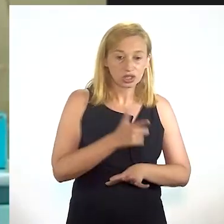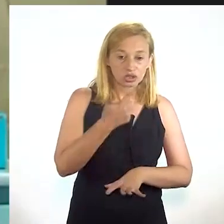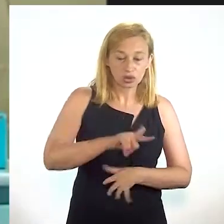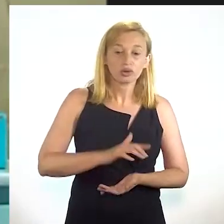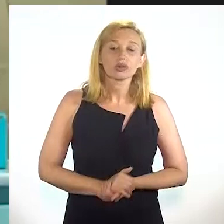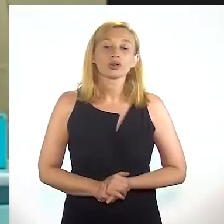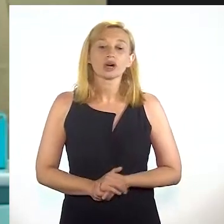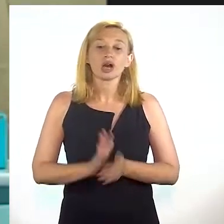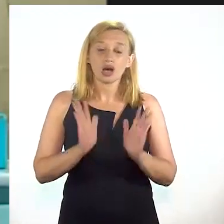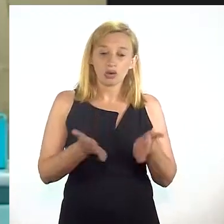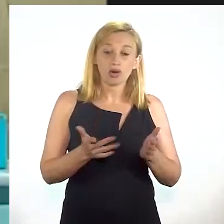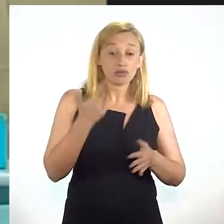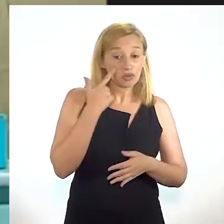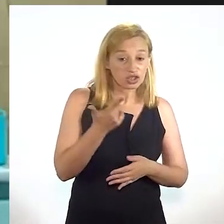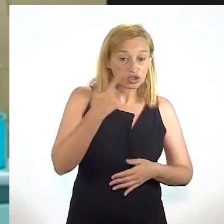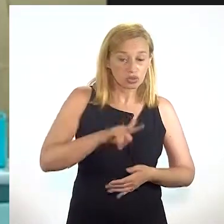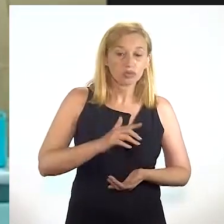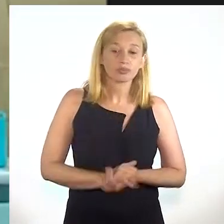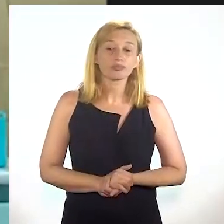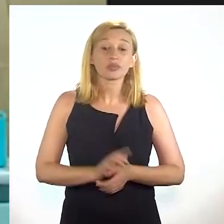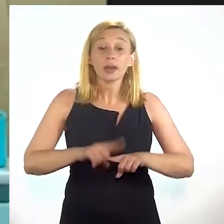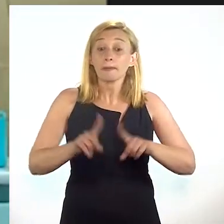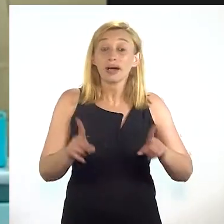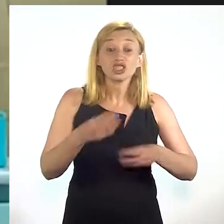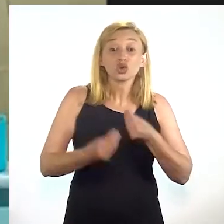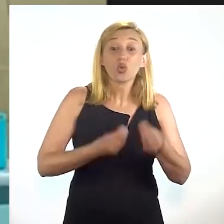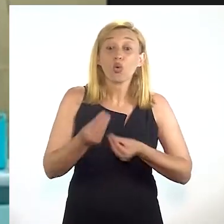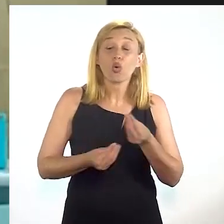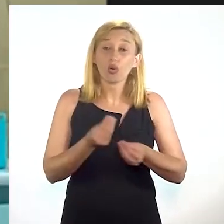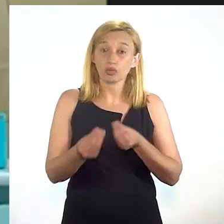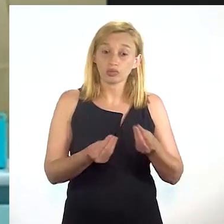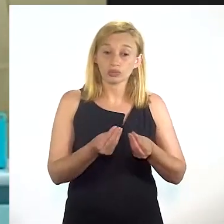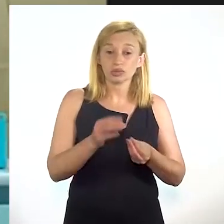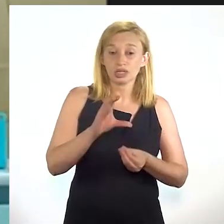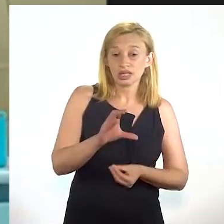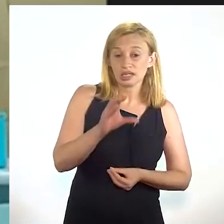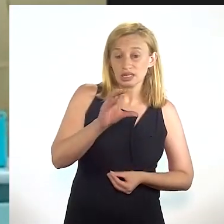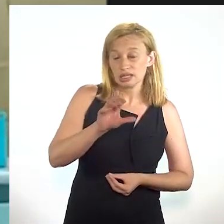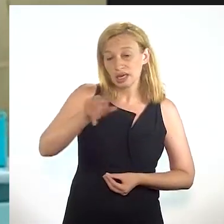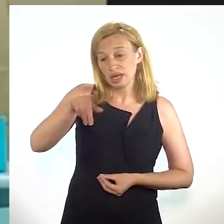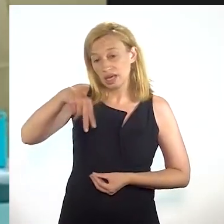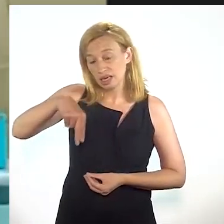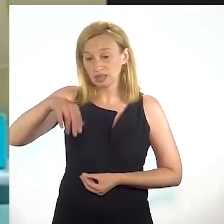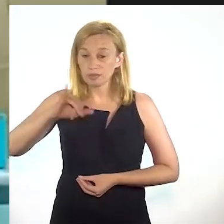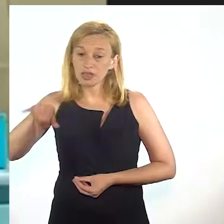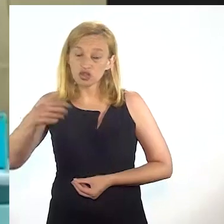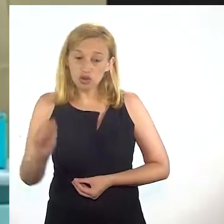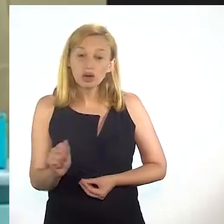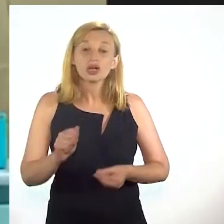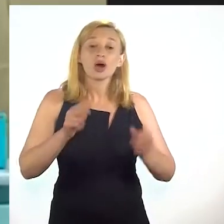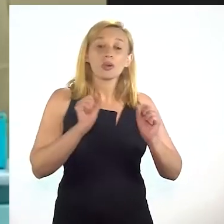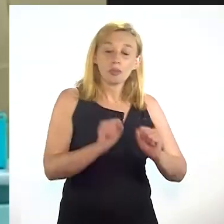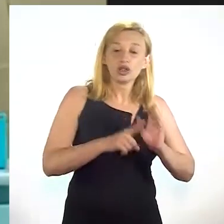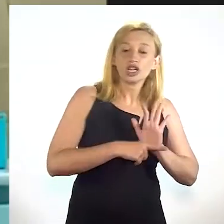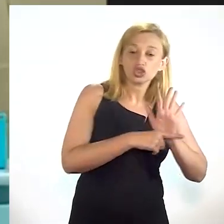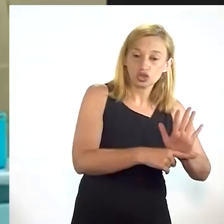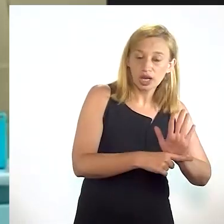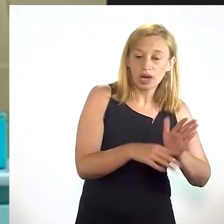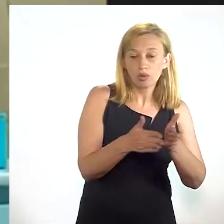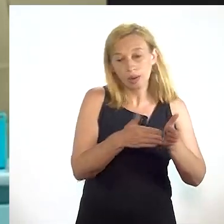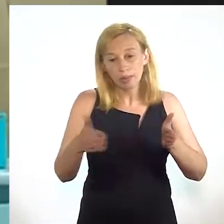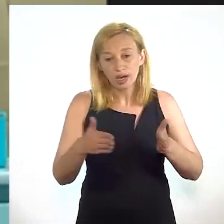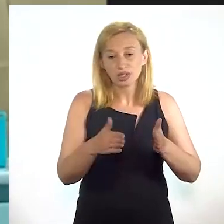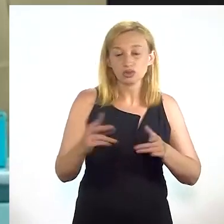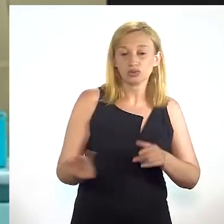agora eu já estou começando a me preparar para monetizar novamente, e aí eu vou reaver. Mas de que forma também esse